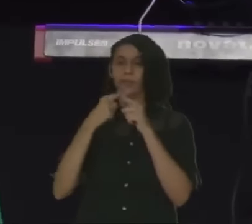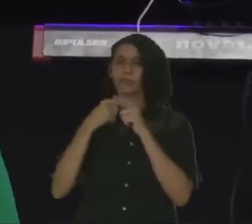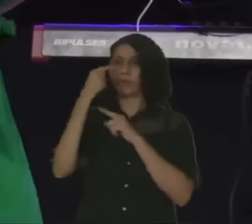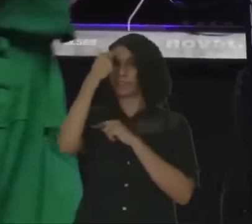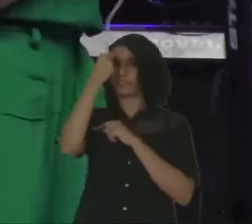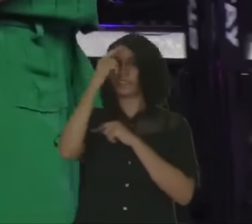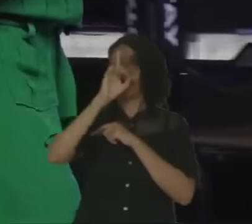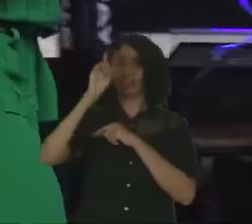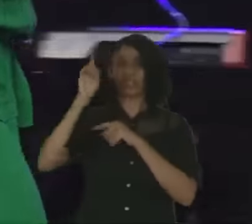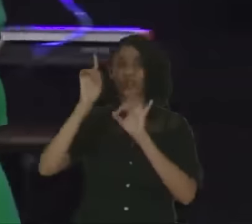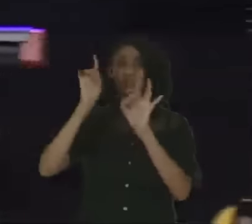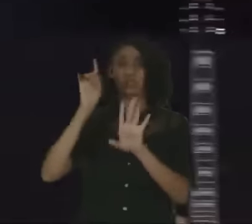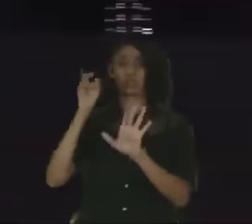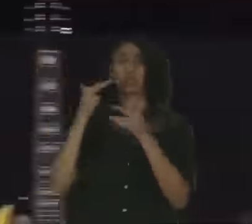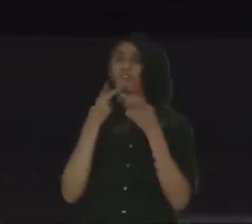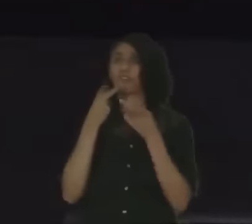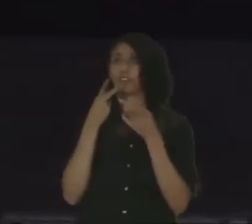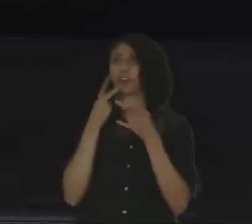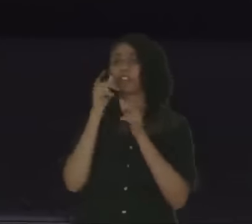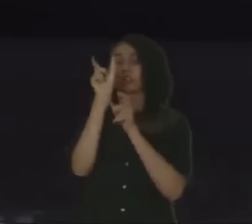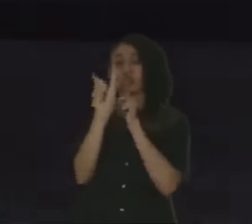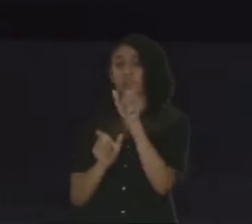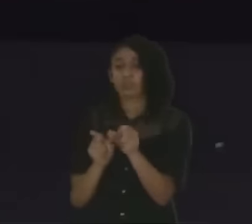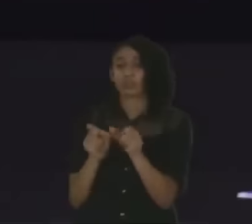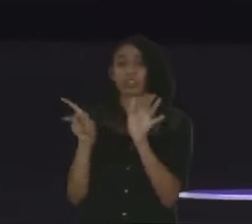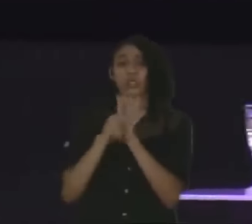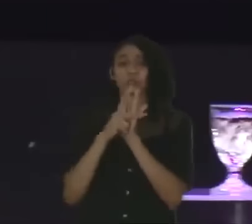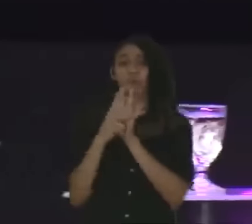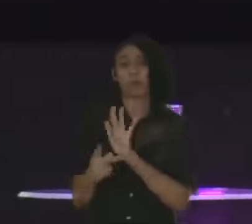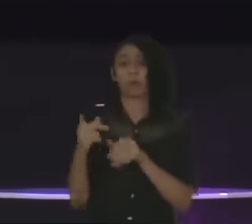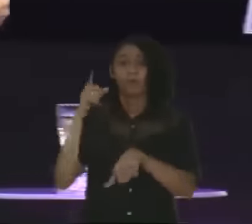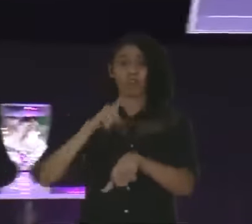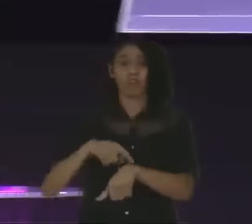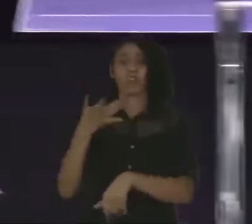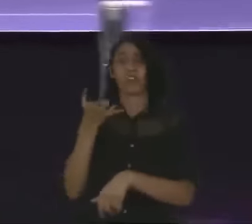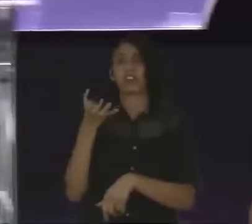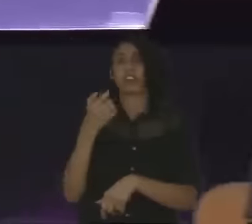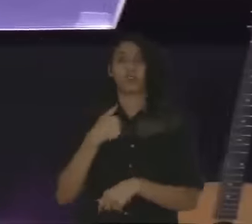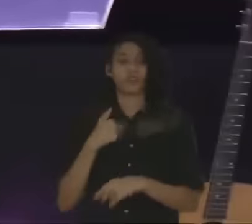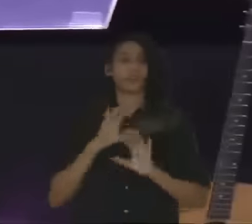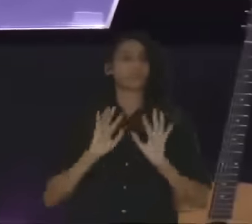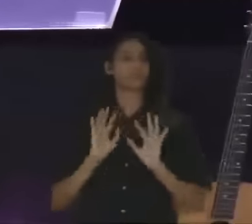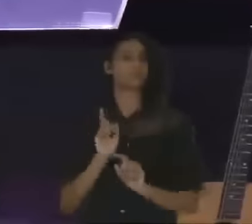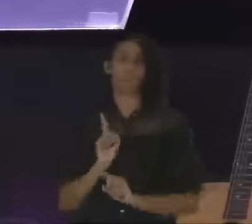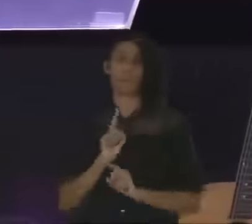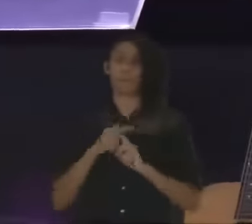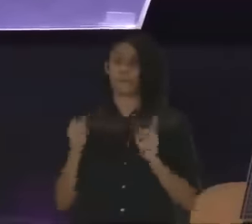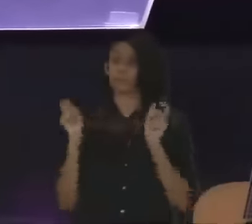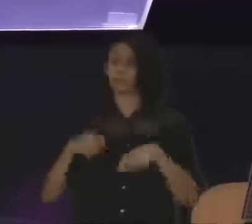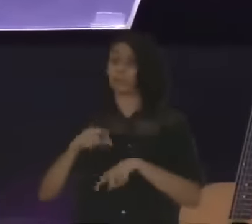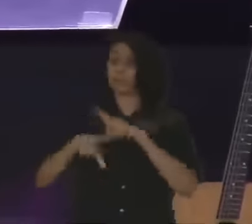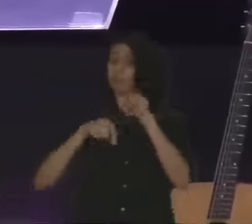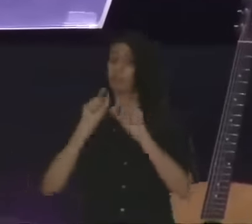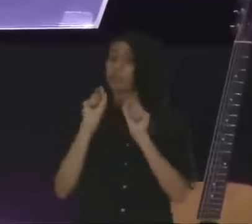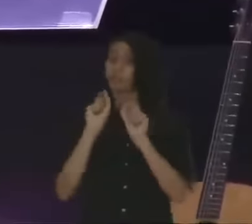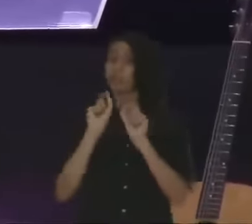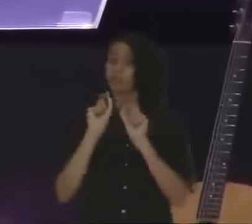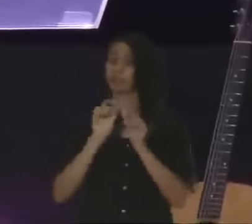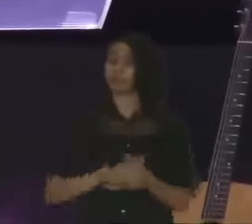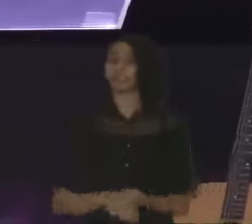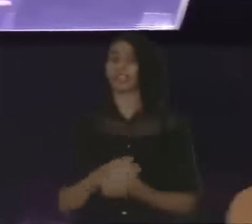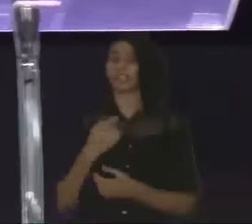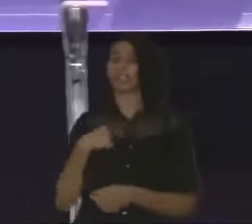te dizer Deus não é obrigado a responder nem falar comigo na hora que eu quero mas eu posso fazer uma escolha eu posso fazer a escolha de ao invés